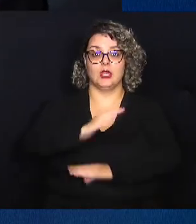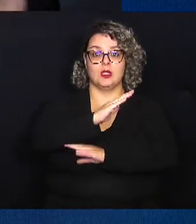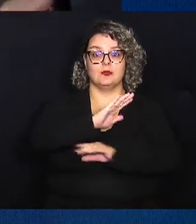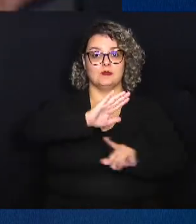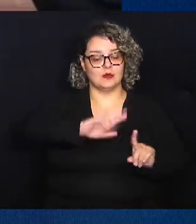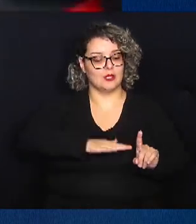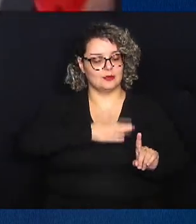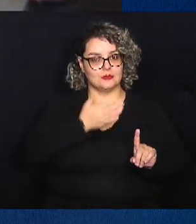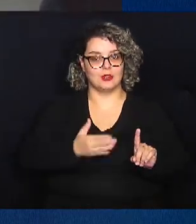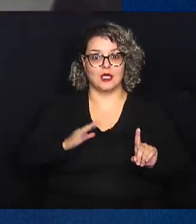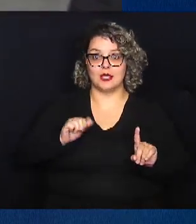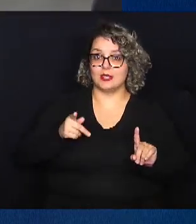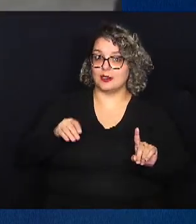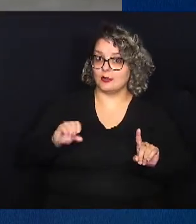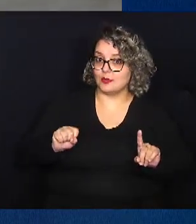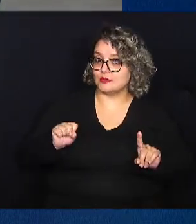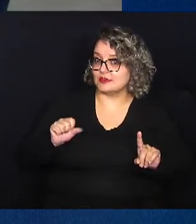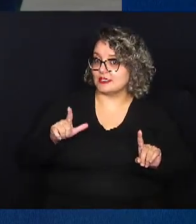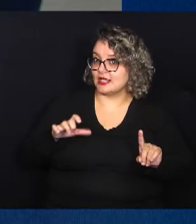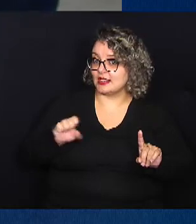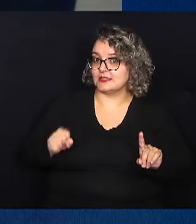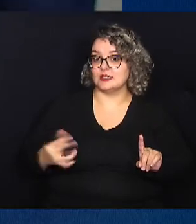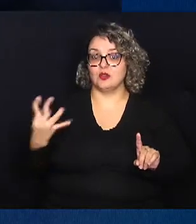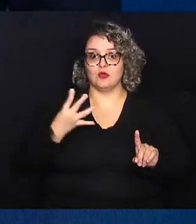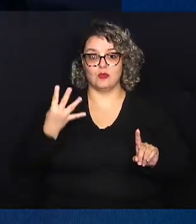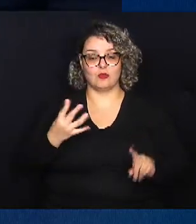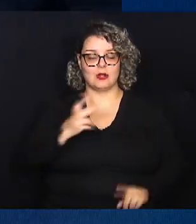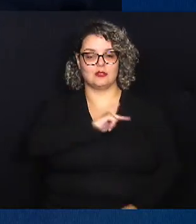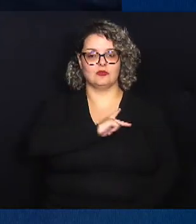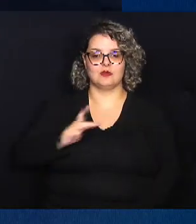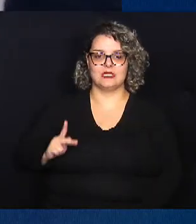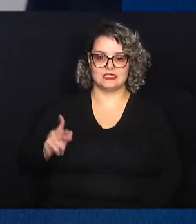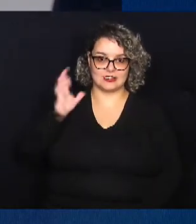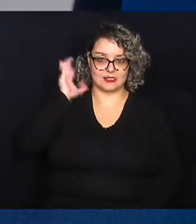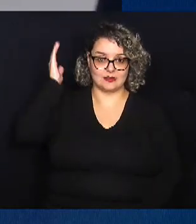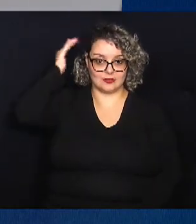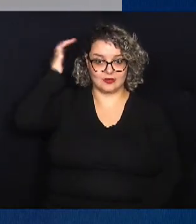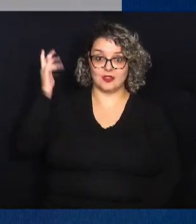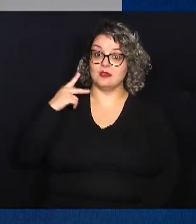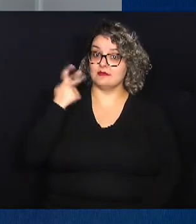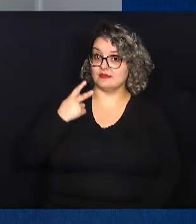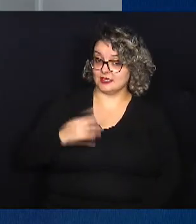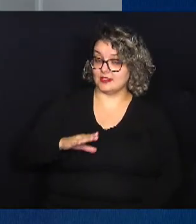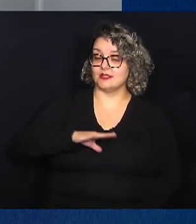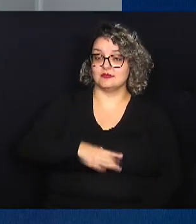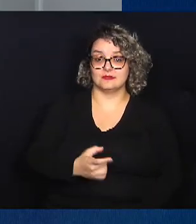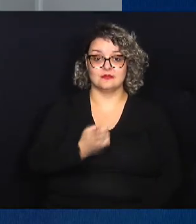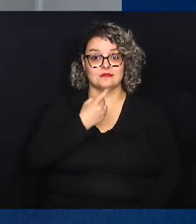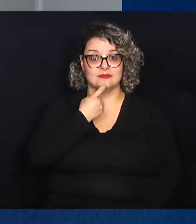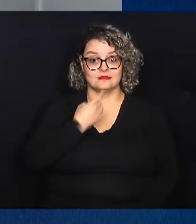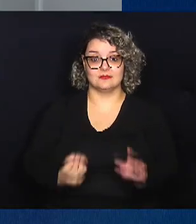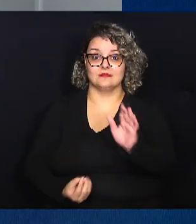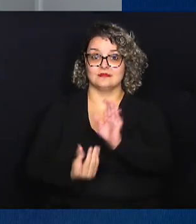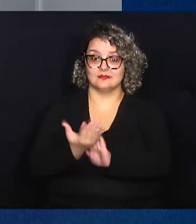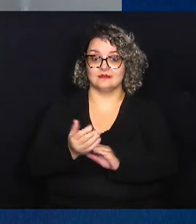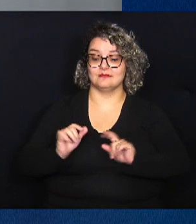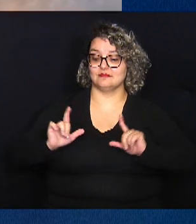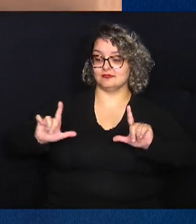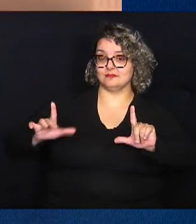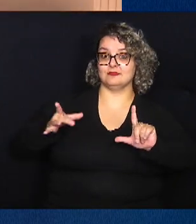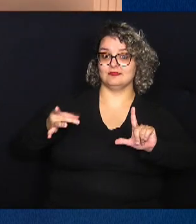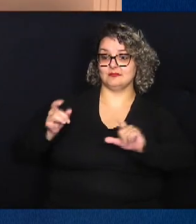homenagem a Campos Salles, quarto presidente da República e vereador de Campinas, com instalação de placa e